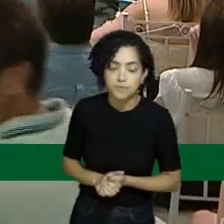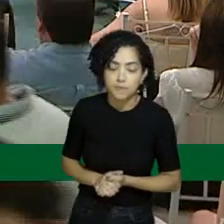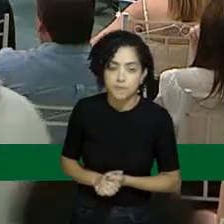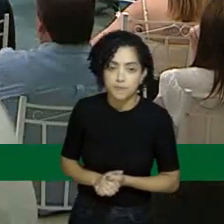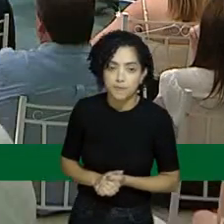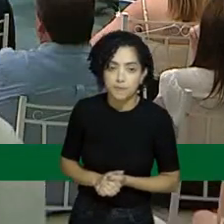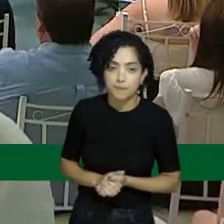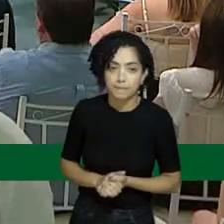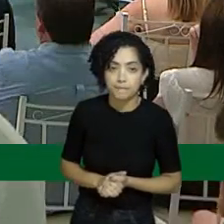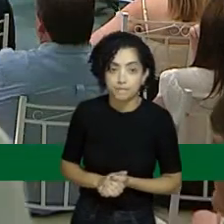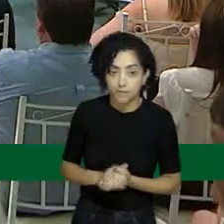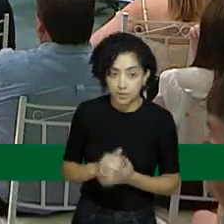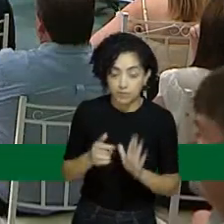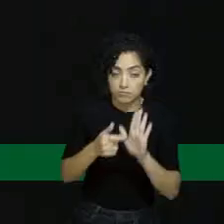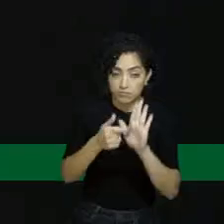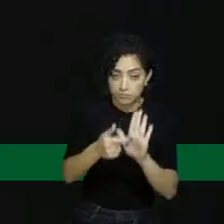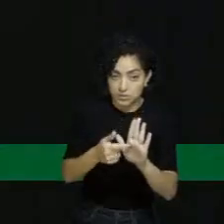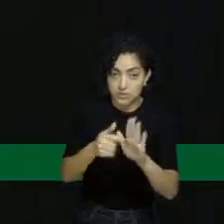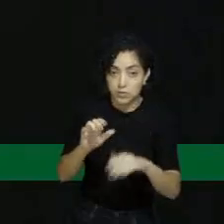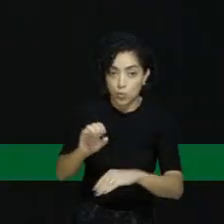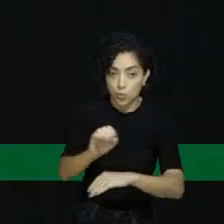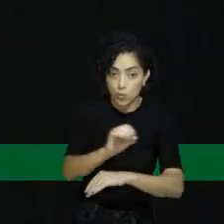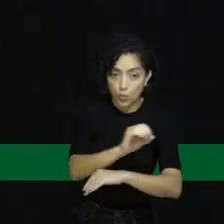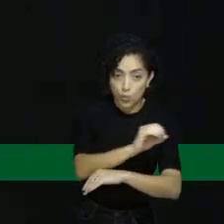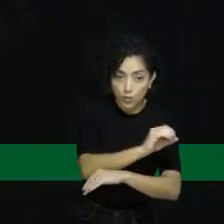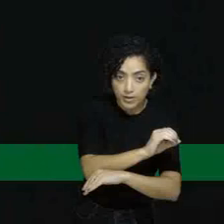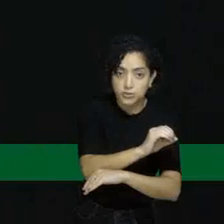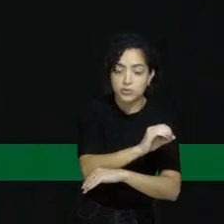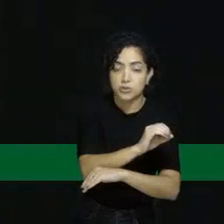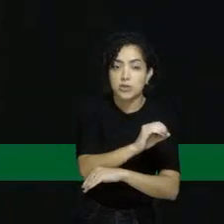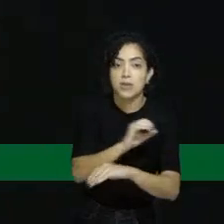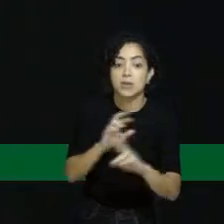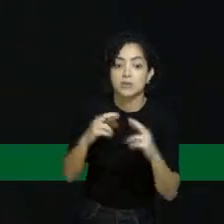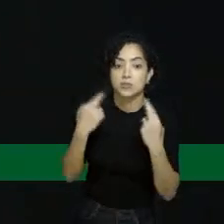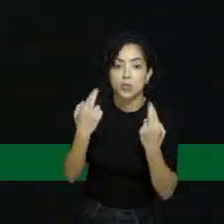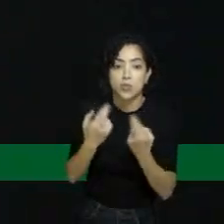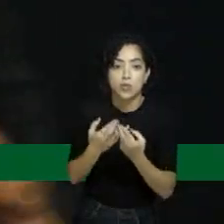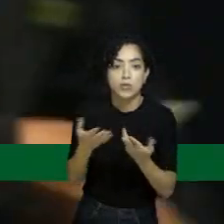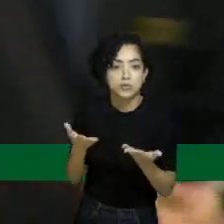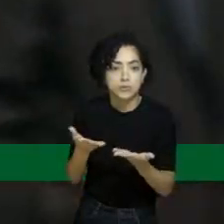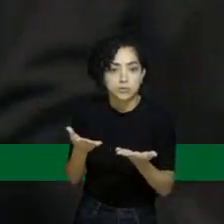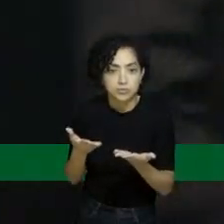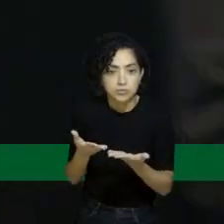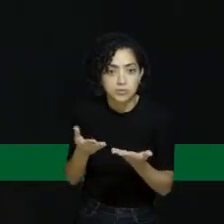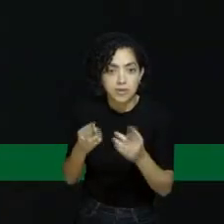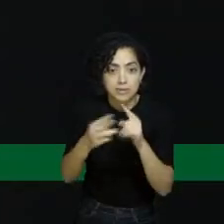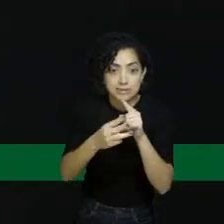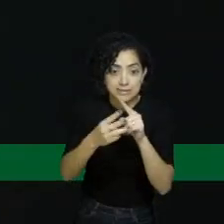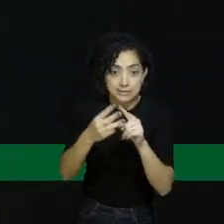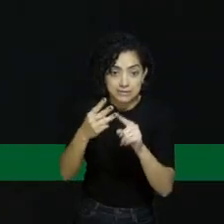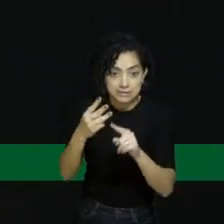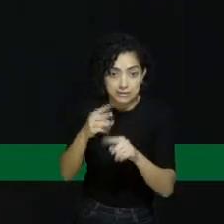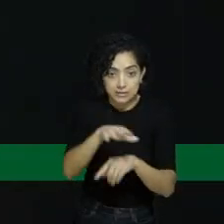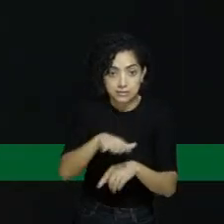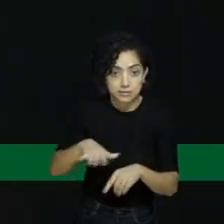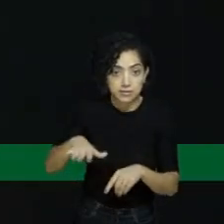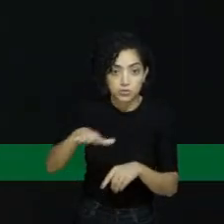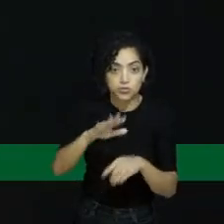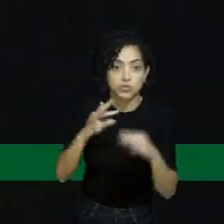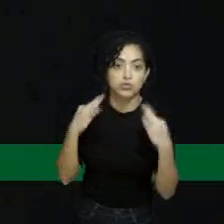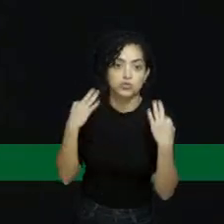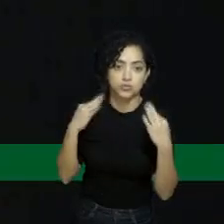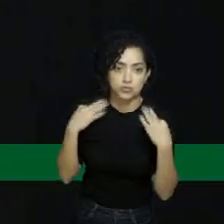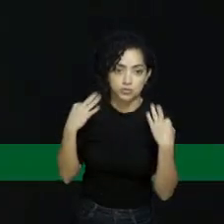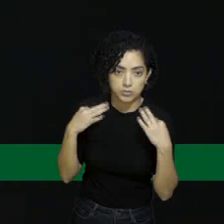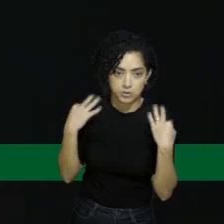Então, apresentando aí o Oeste e Extremo Oeste, nós estamos reunidos aqui as três regiões turísticas que envolvem o Oeste e Extremo